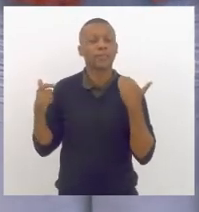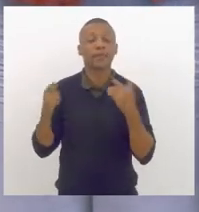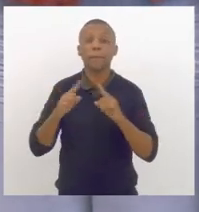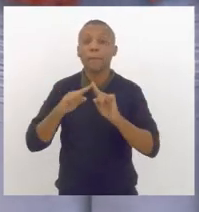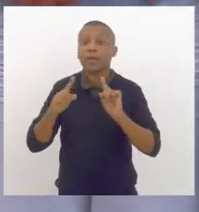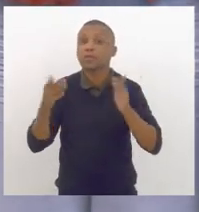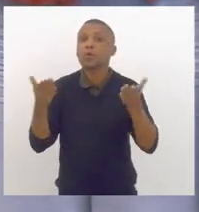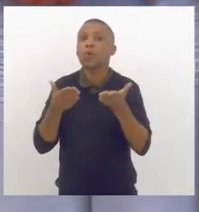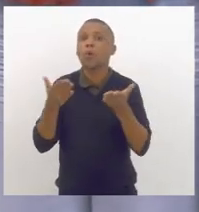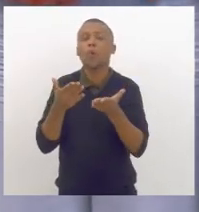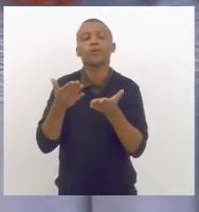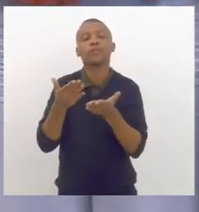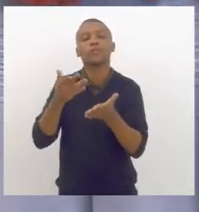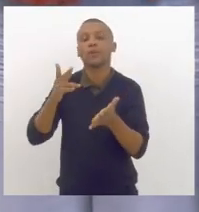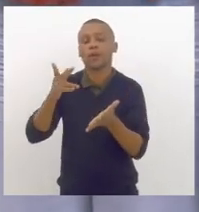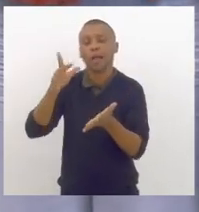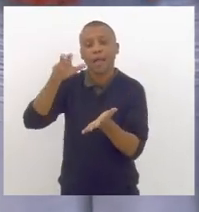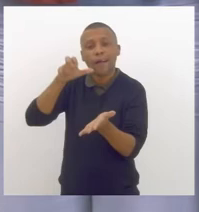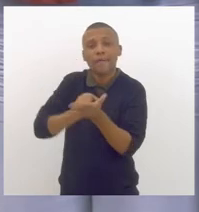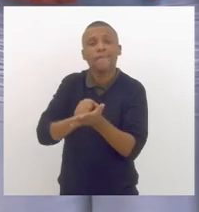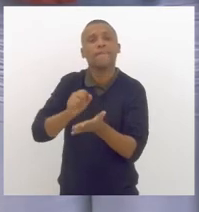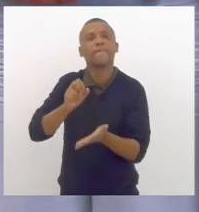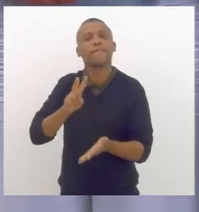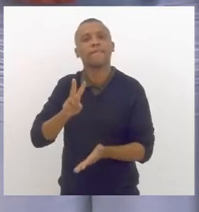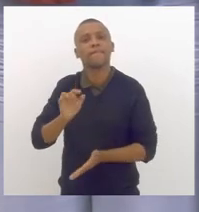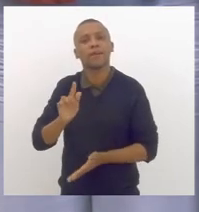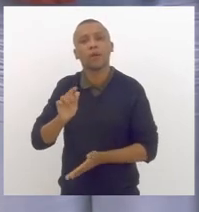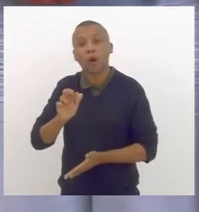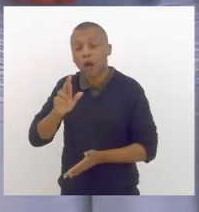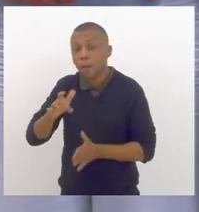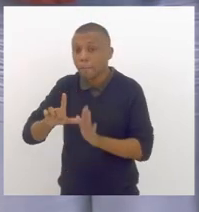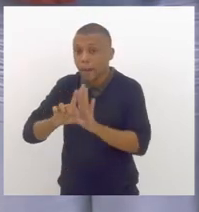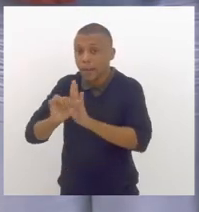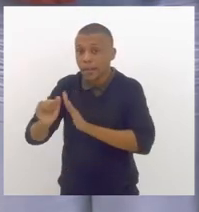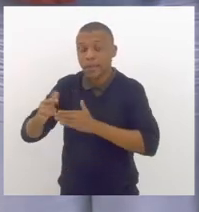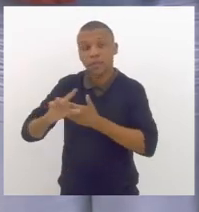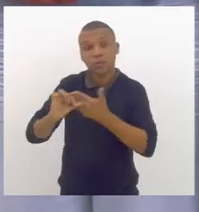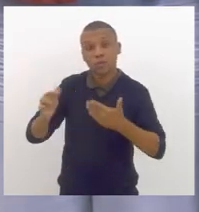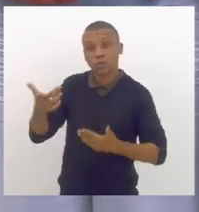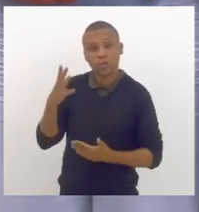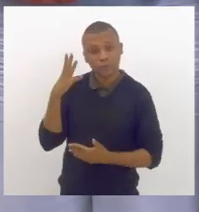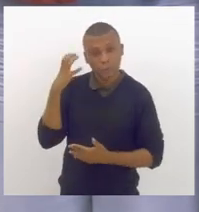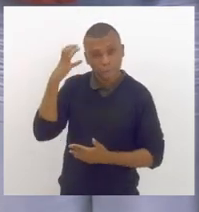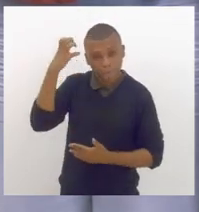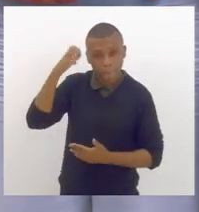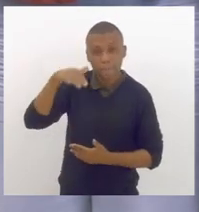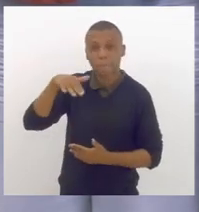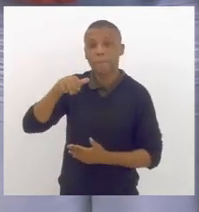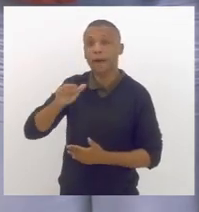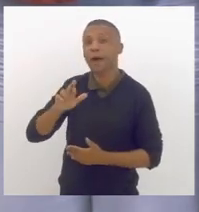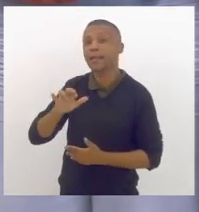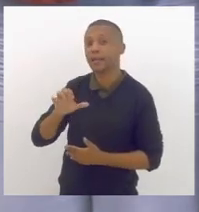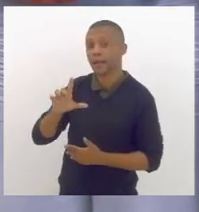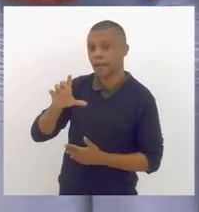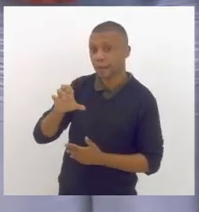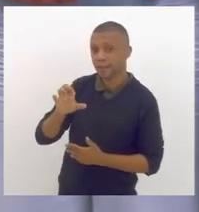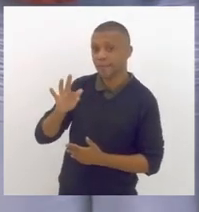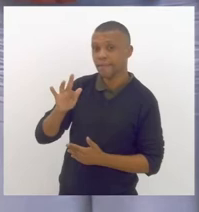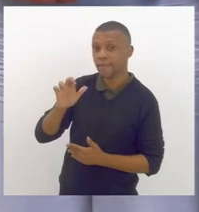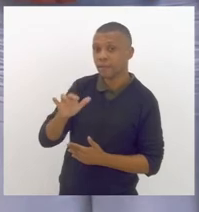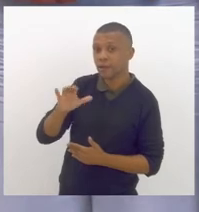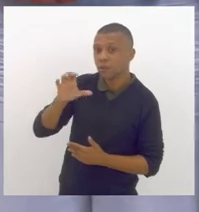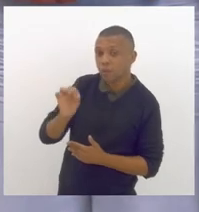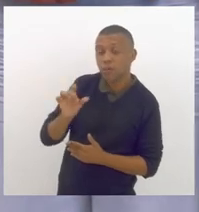na cidade do Rio de Janeiro uma lei de Marielle Franco que garante a elaboração